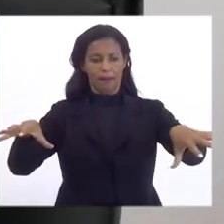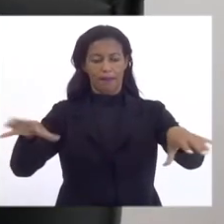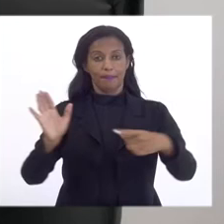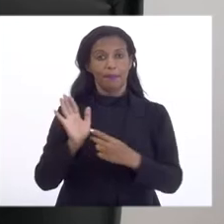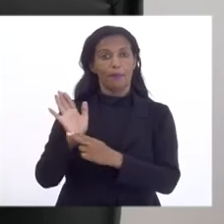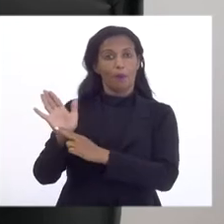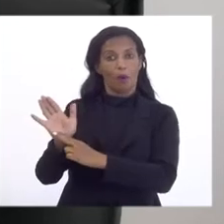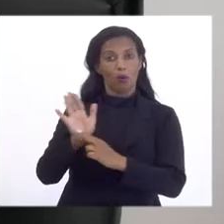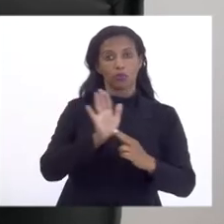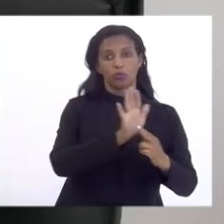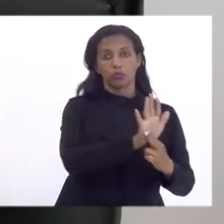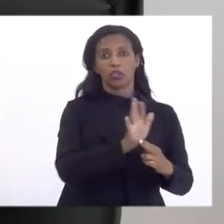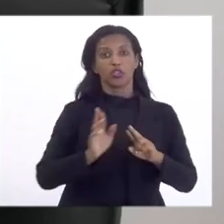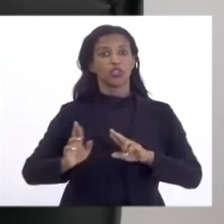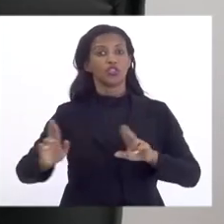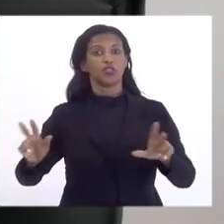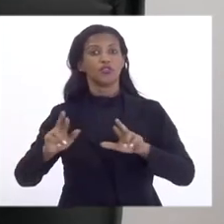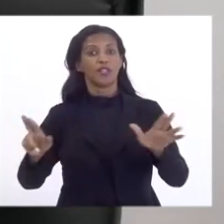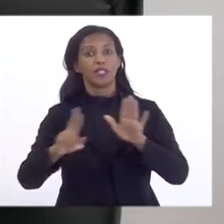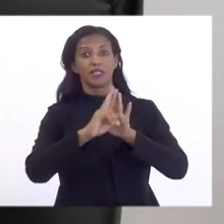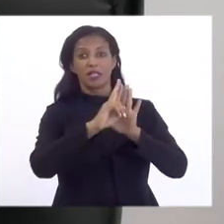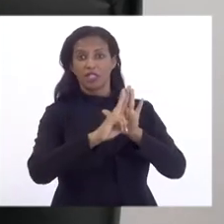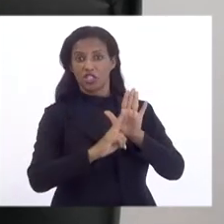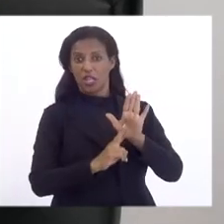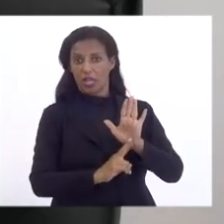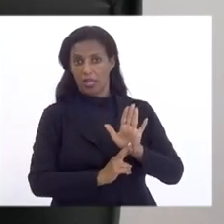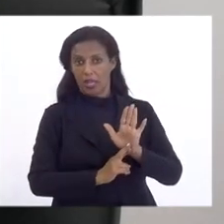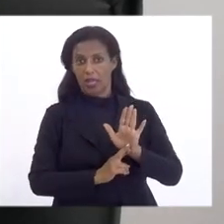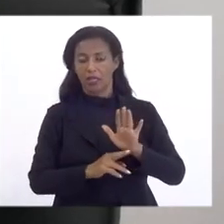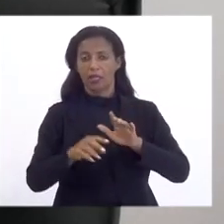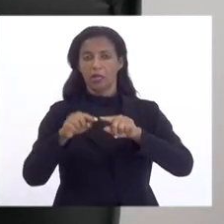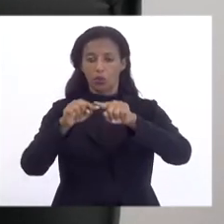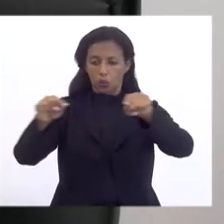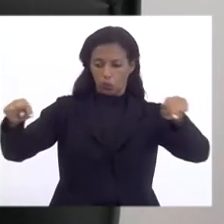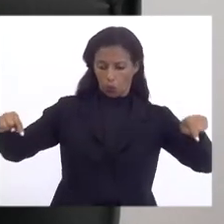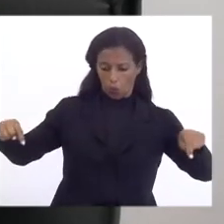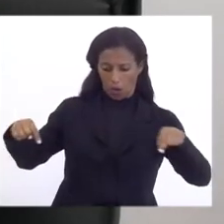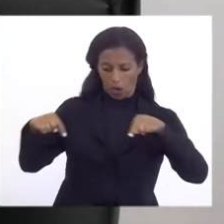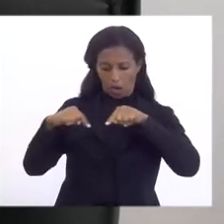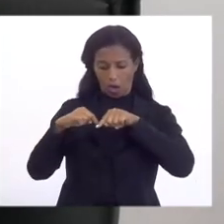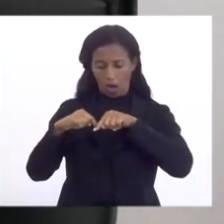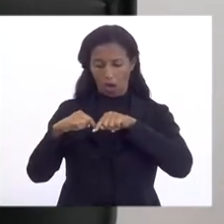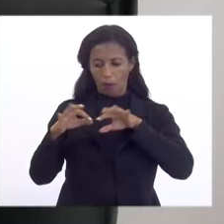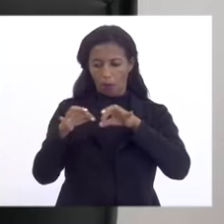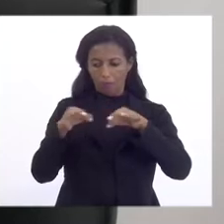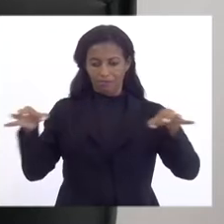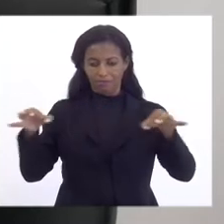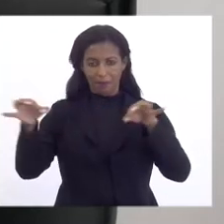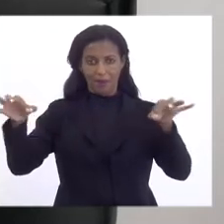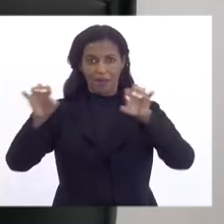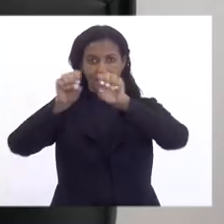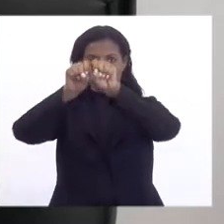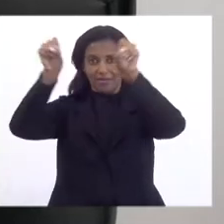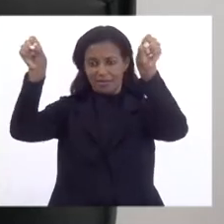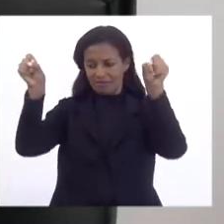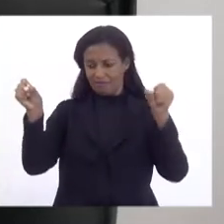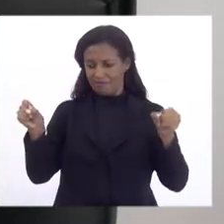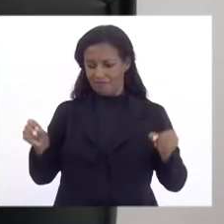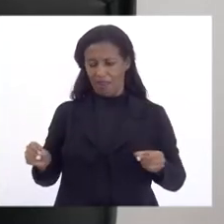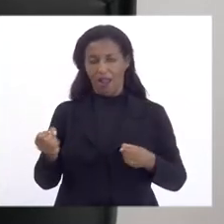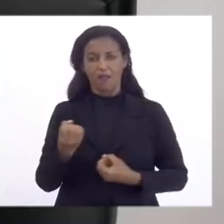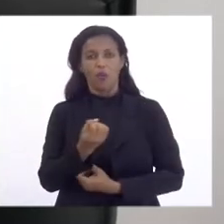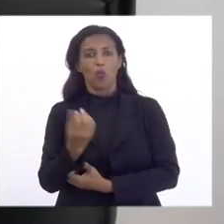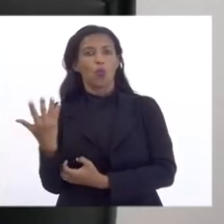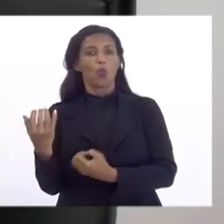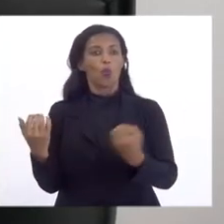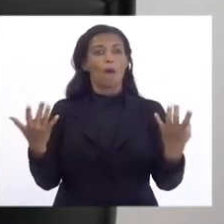Apresentam diferenças nas regras, nas dimensões do campo, tamanho das traves, quantidade de